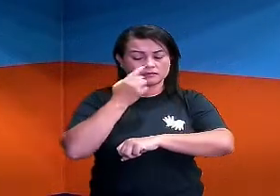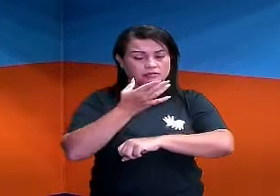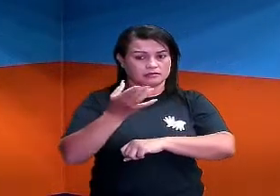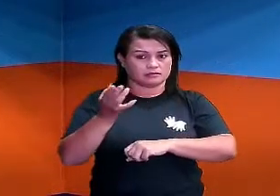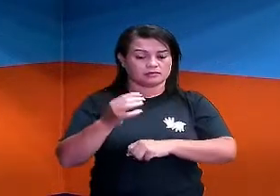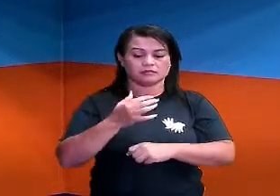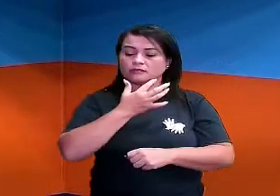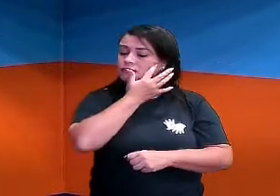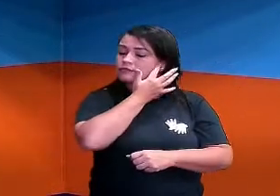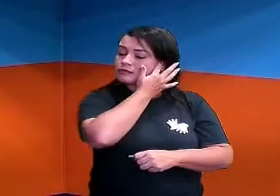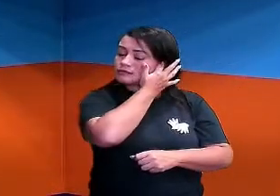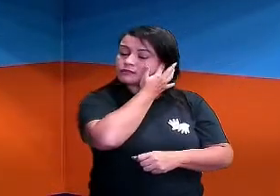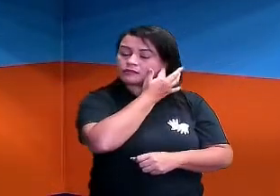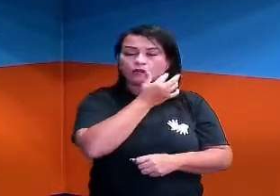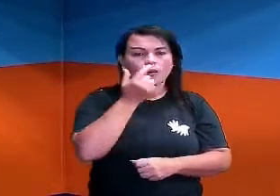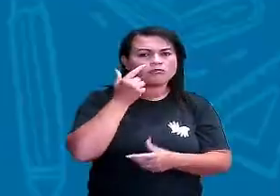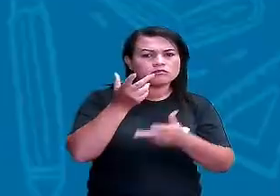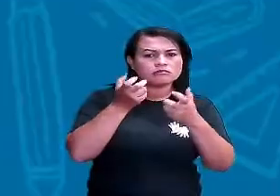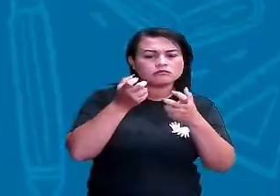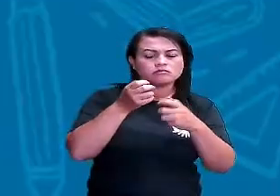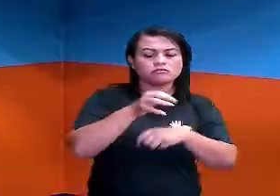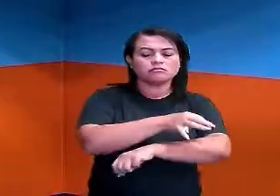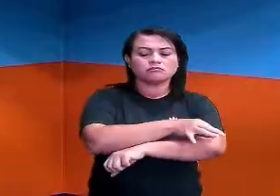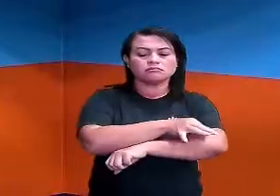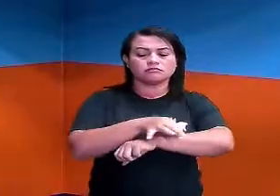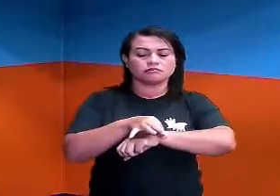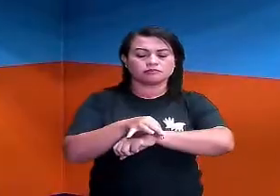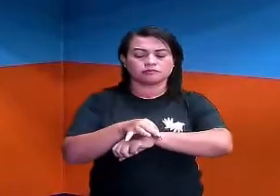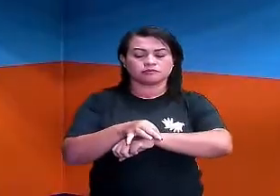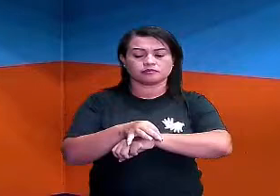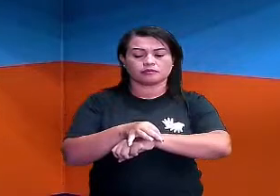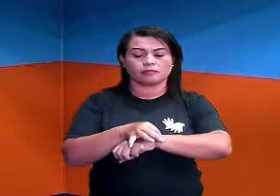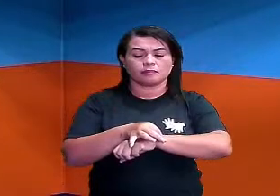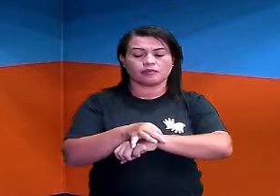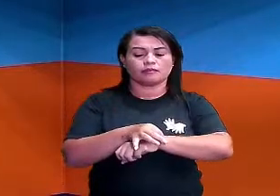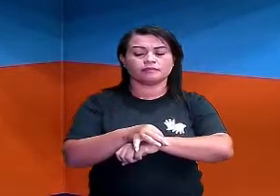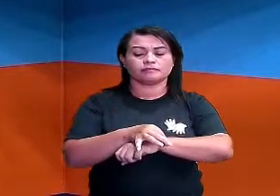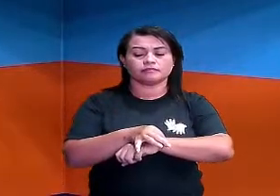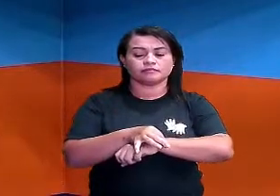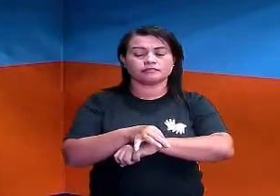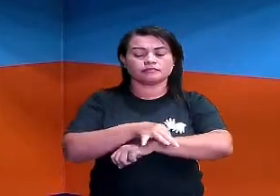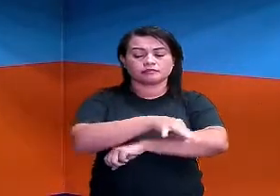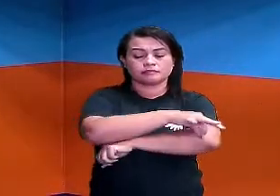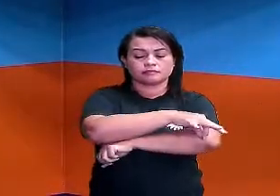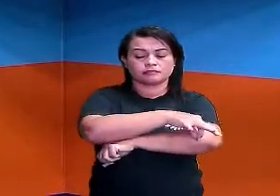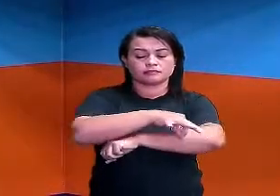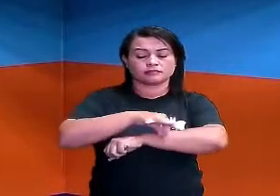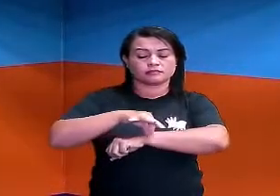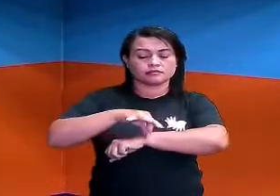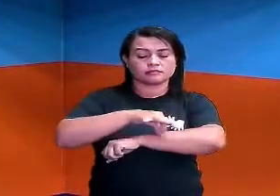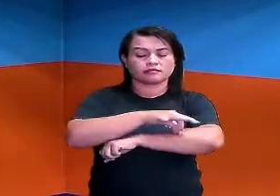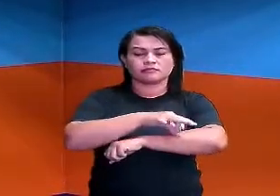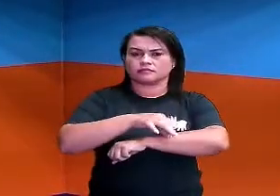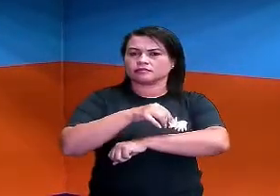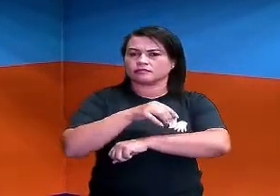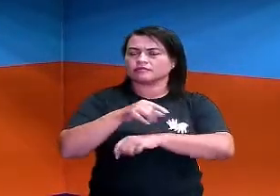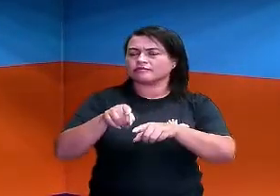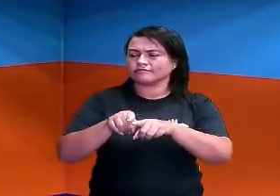régua. Tá vendo aí a régua? Para quem não sabe, isso aqui é aquela reguinha que a gente leva para a